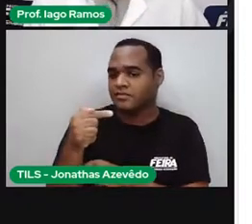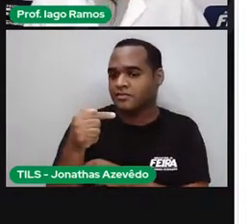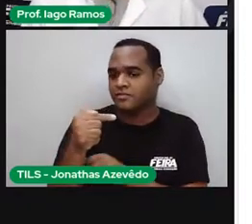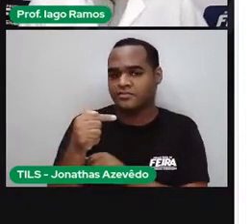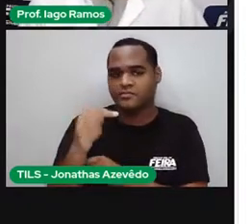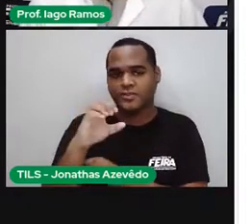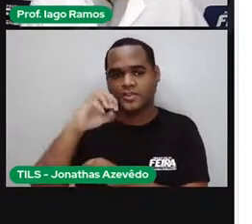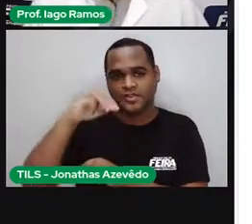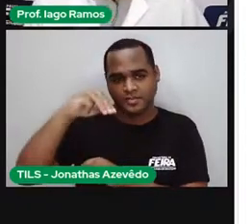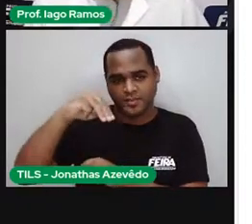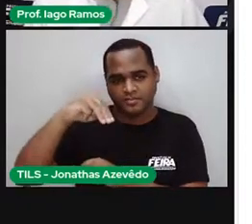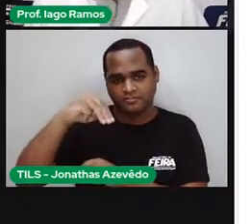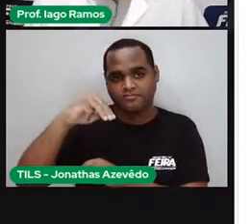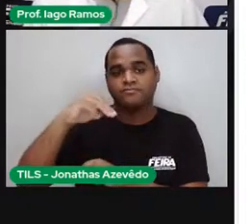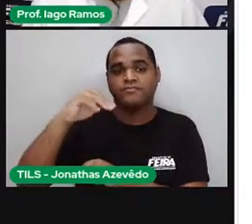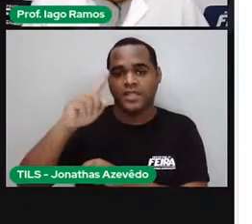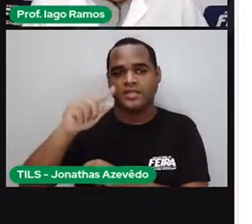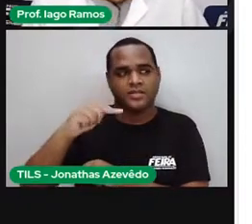centímetros